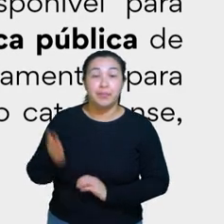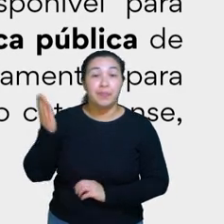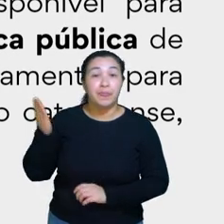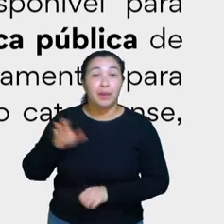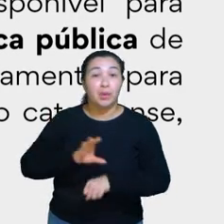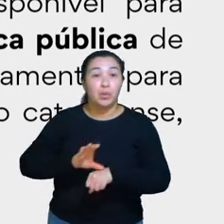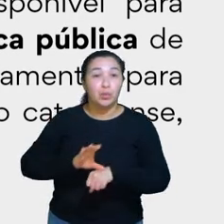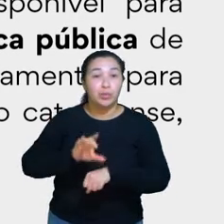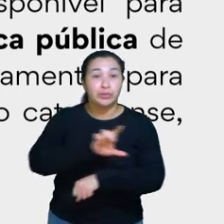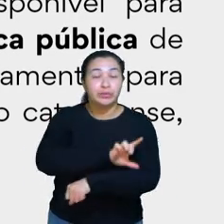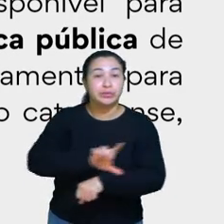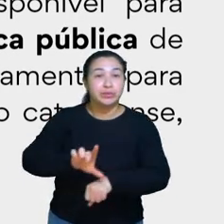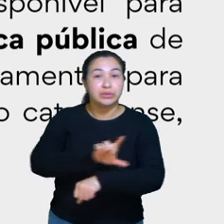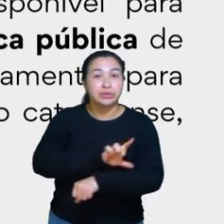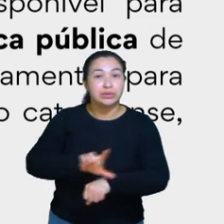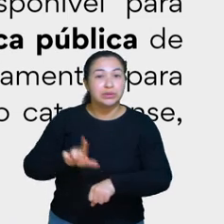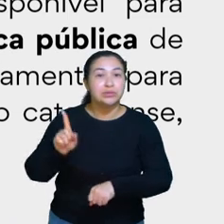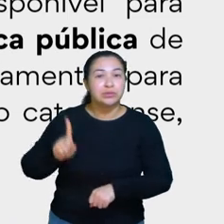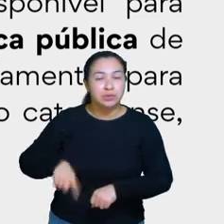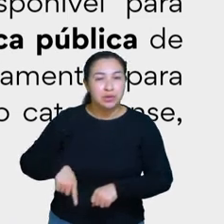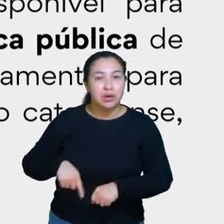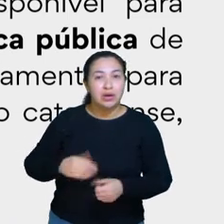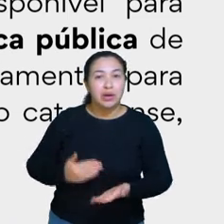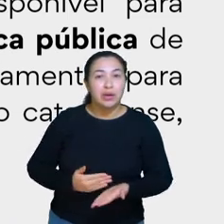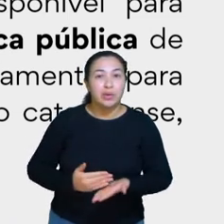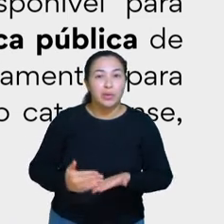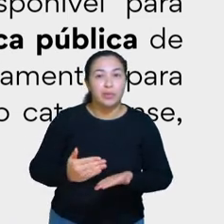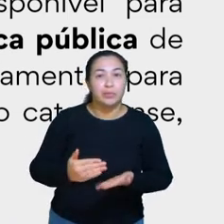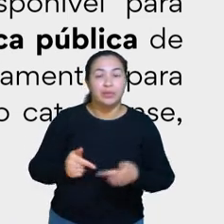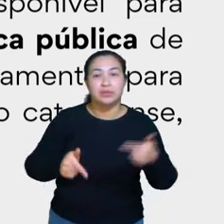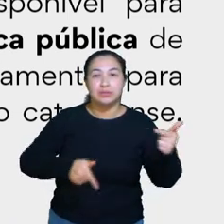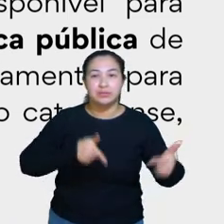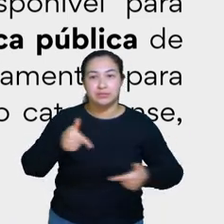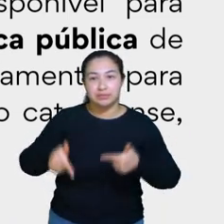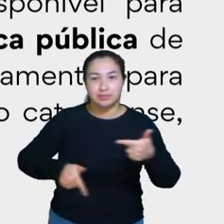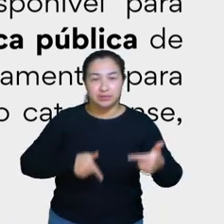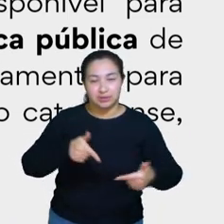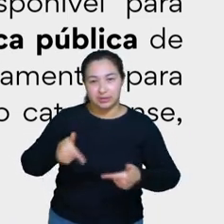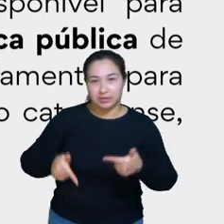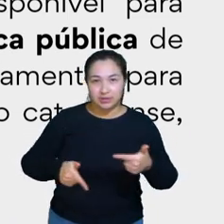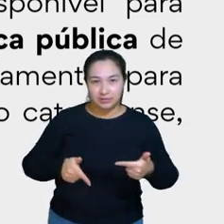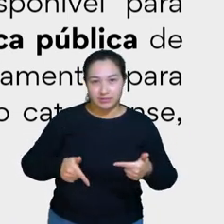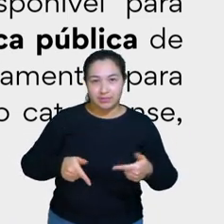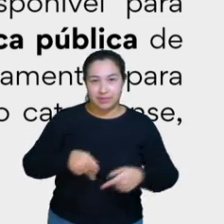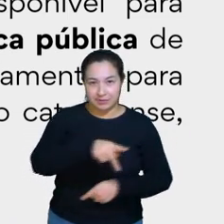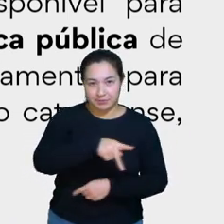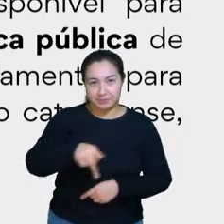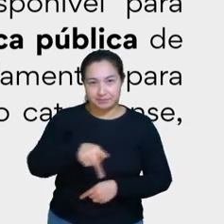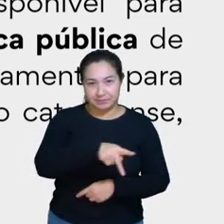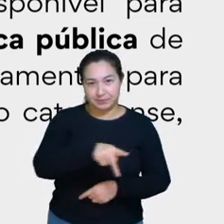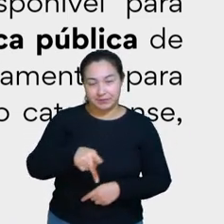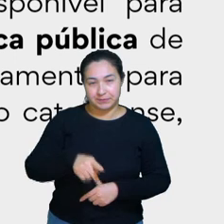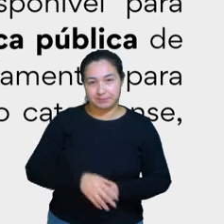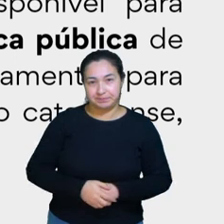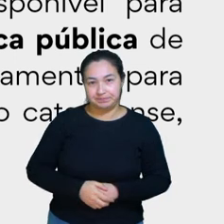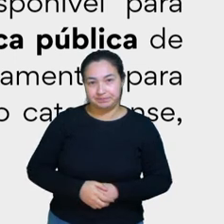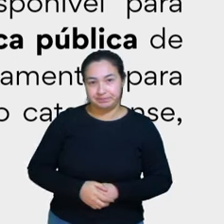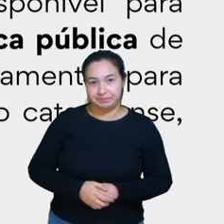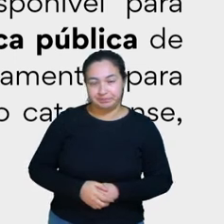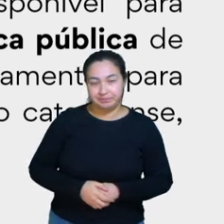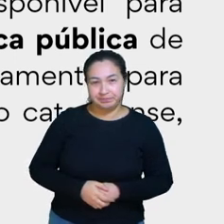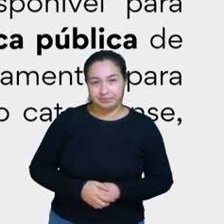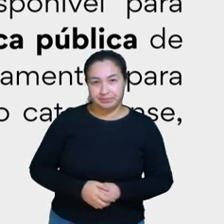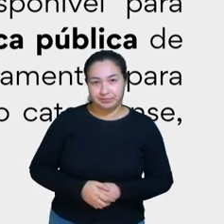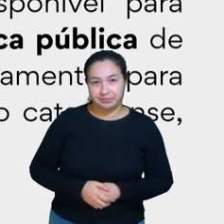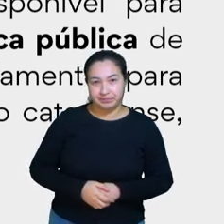como sendo a porta de entrada né para essa carreira e dos futuros professores e como tudo na vida a